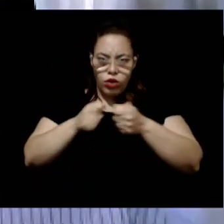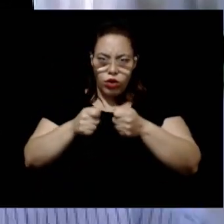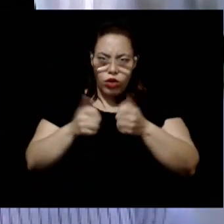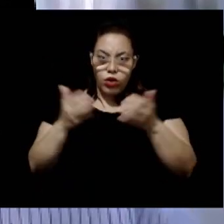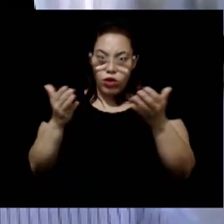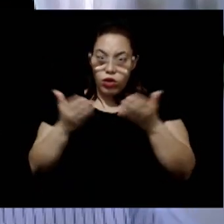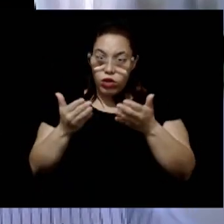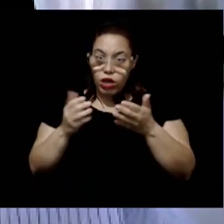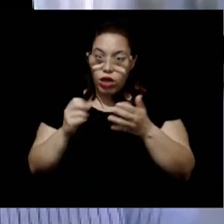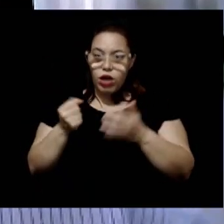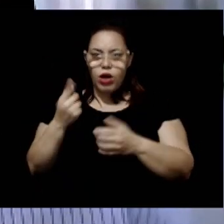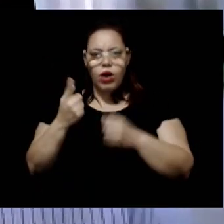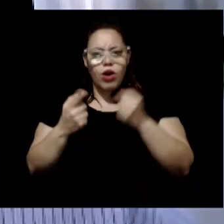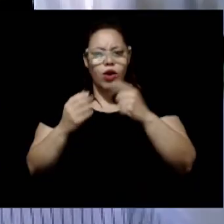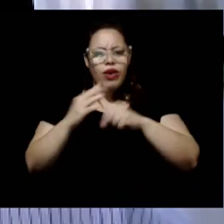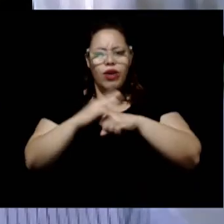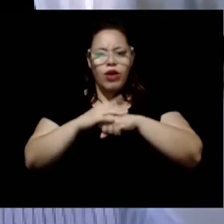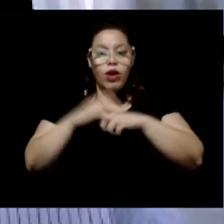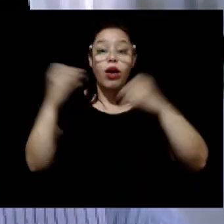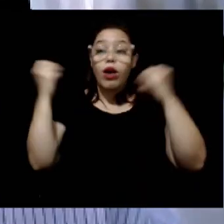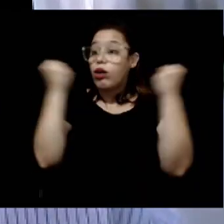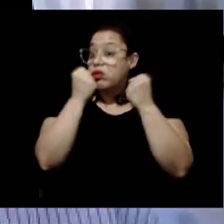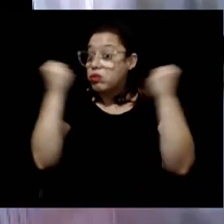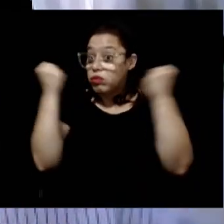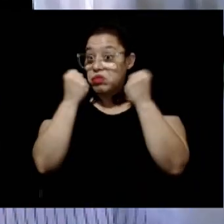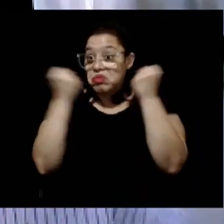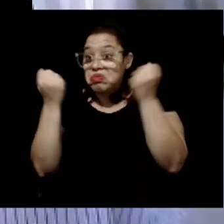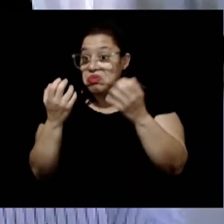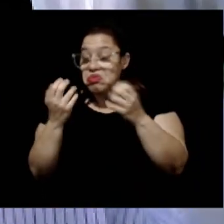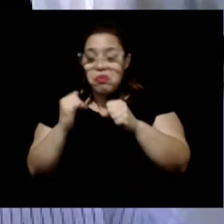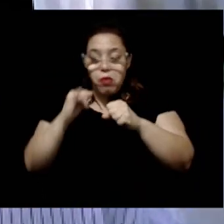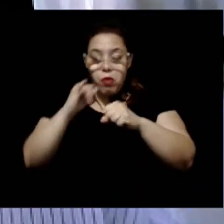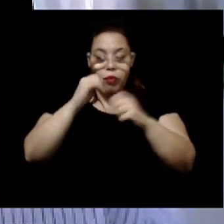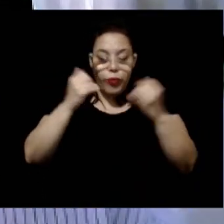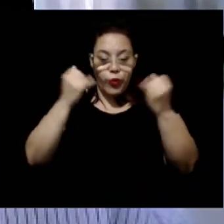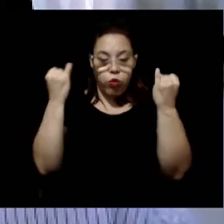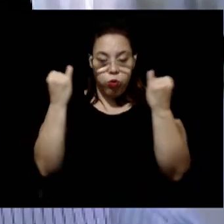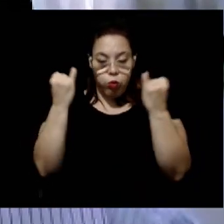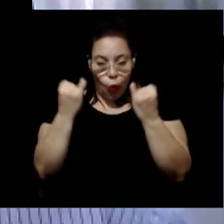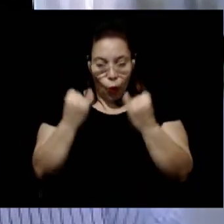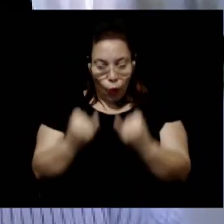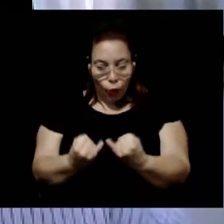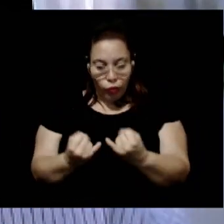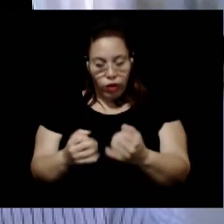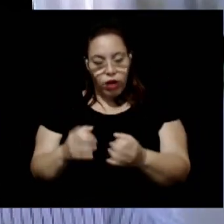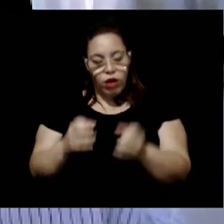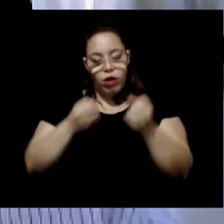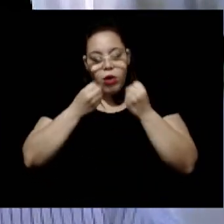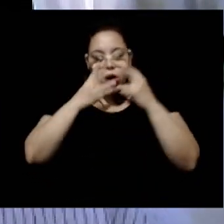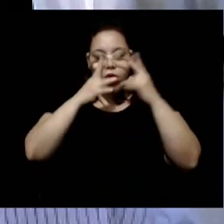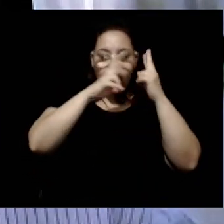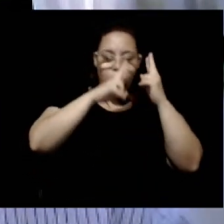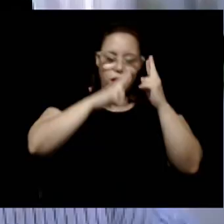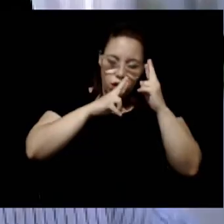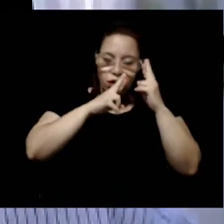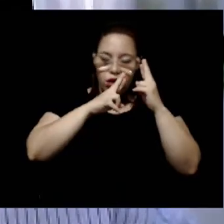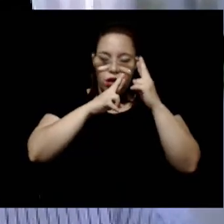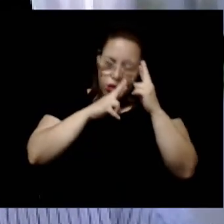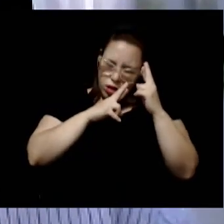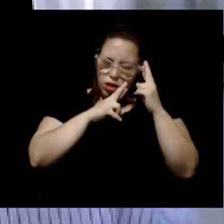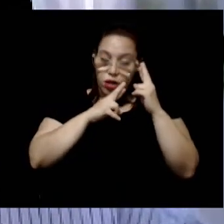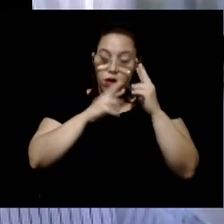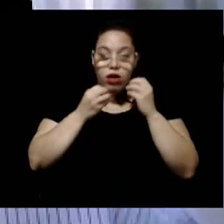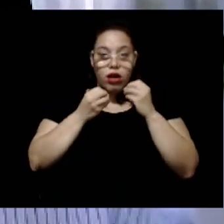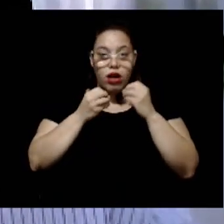doenças, é atividade física, redução de peso, uma boa noite de sono. Vou citar aqui a fibromialgia, que é uma